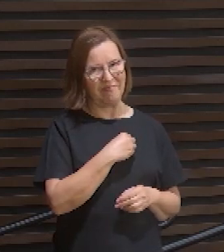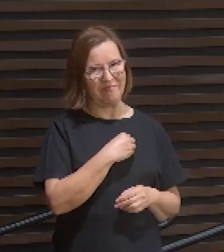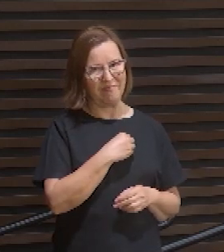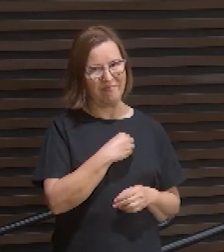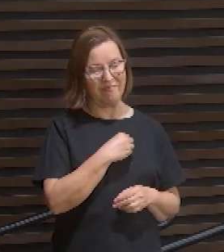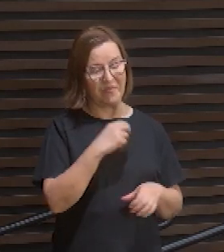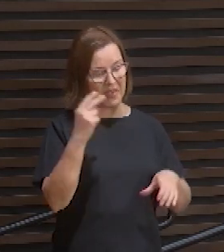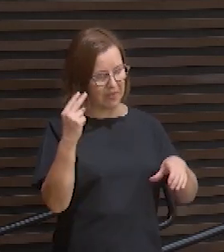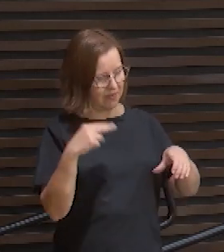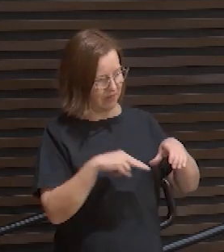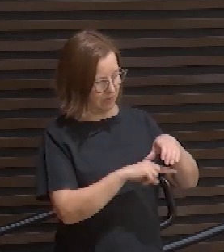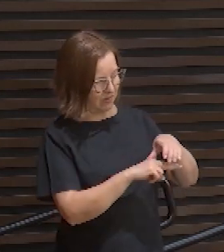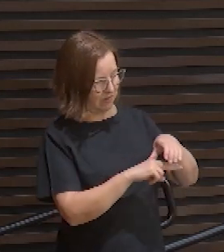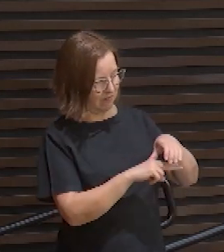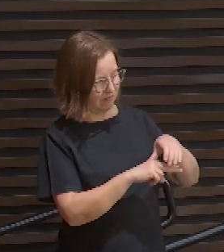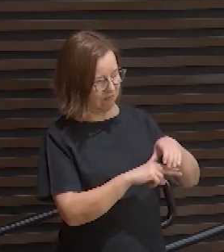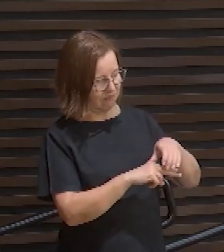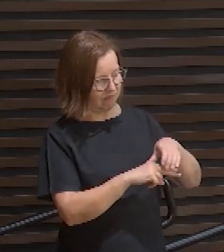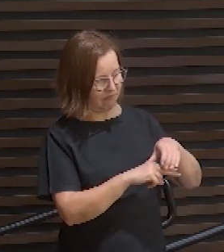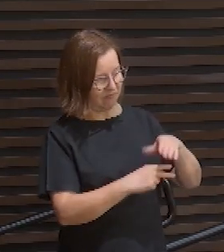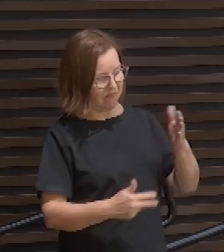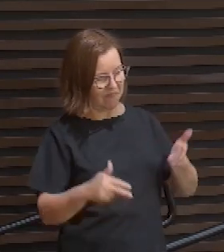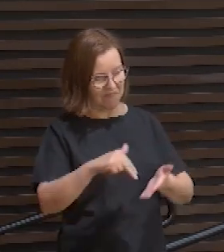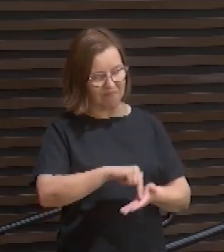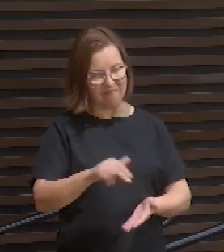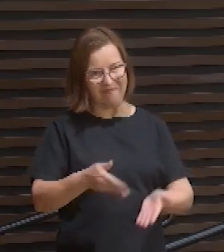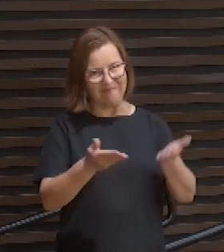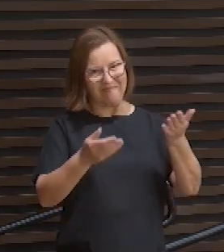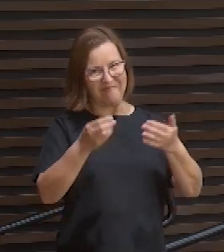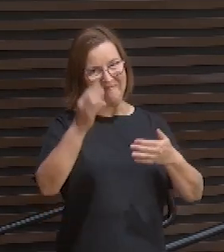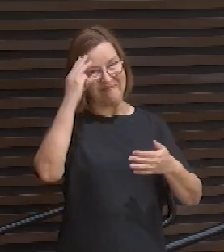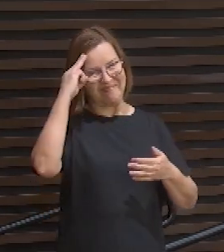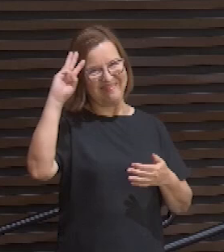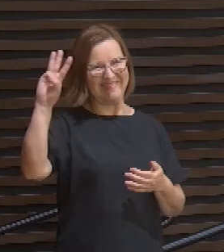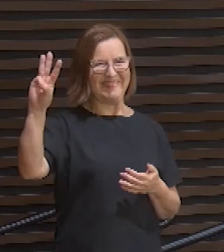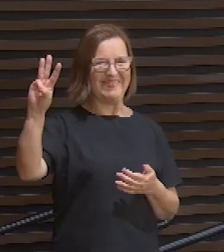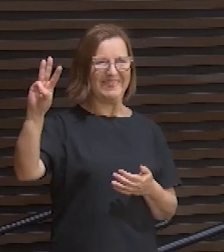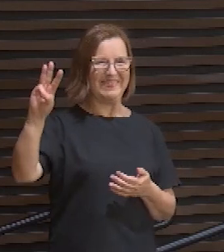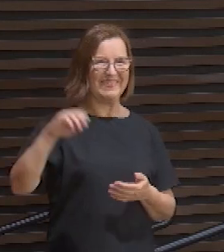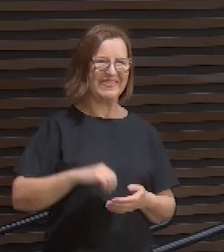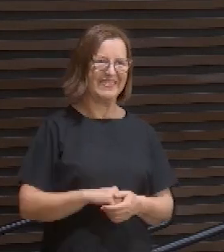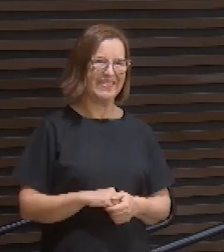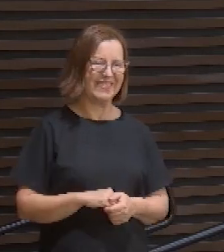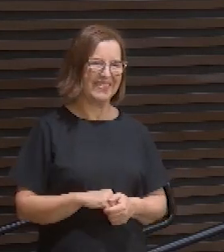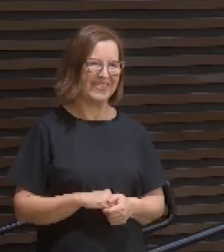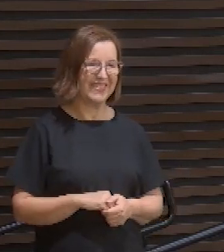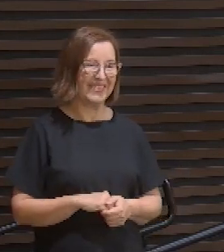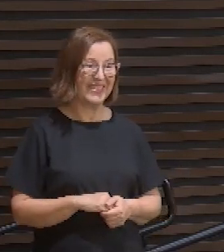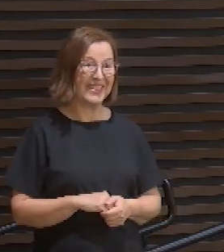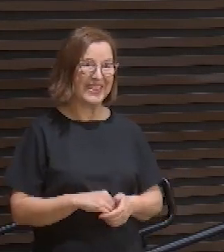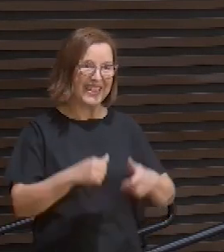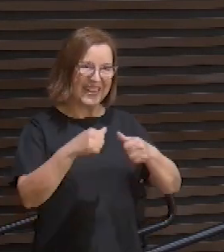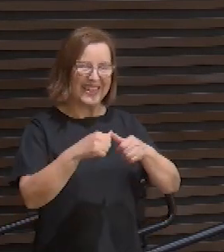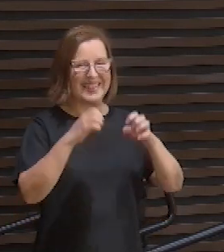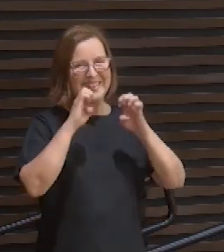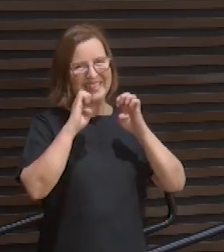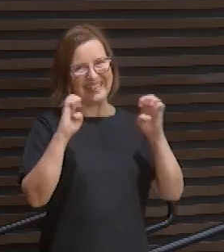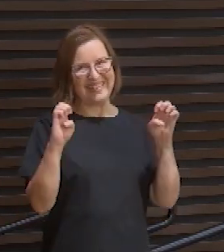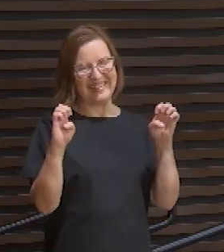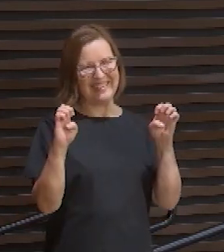foi sepultado e ressuscitou ao terceiro dia. Esse é o